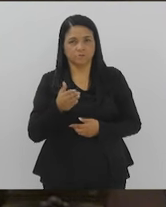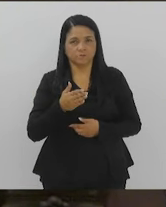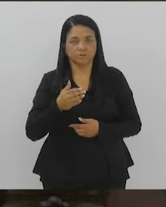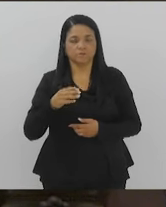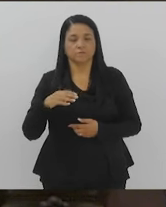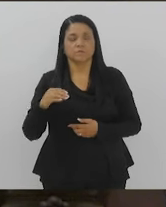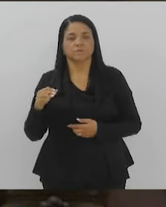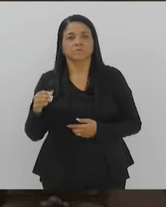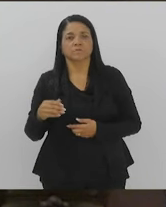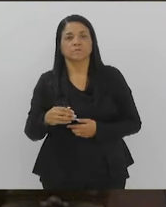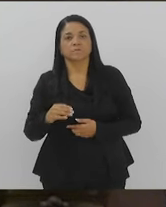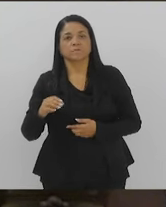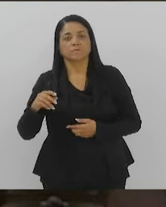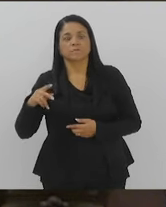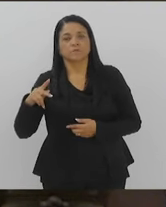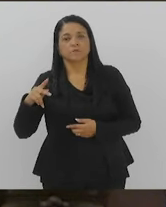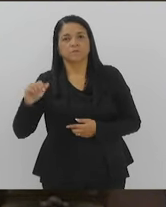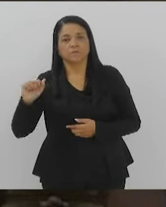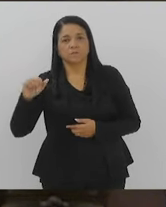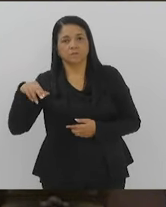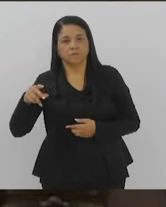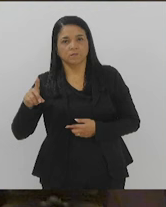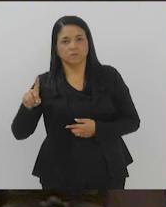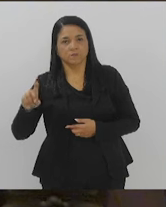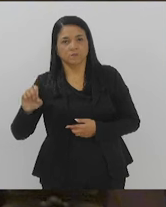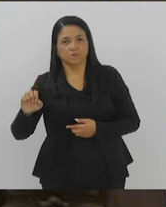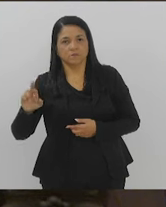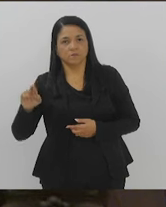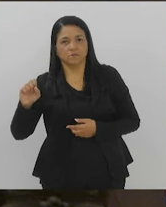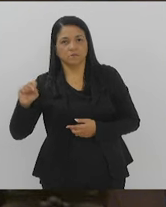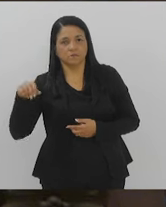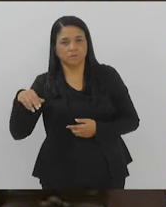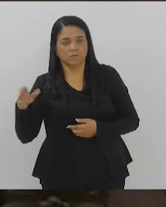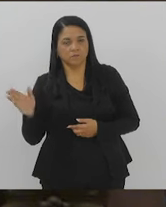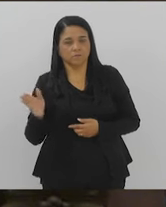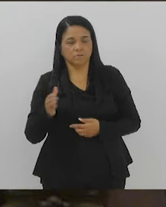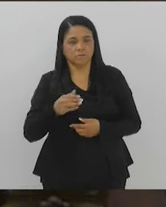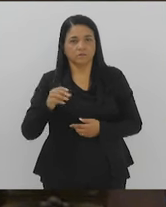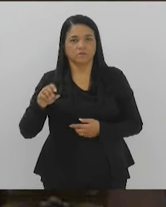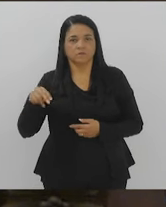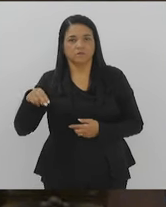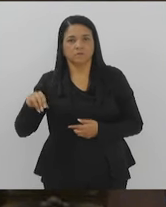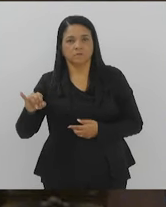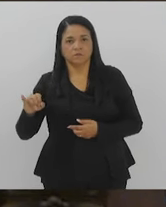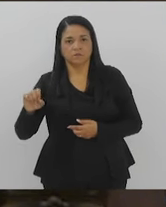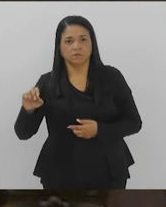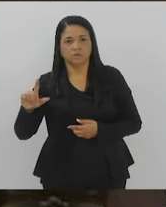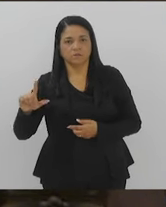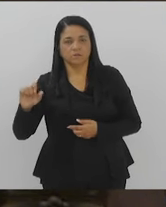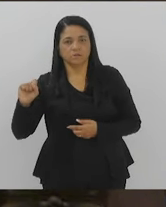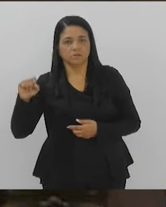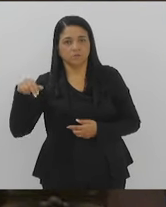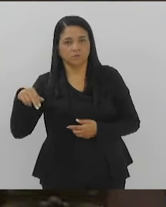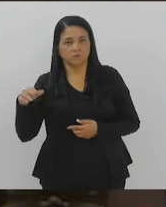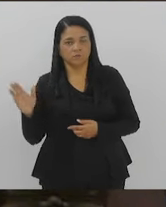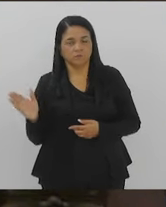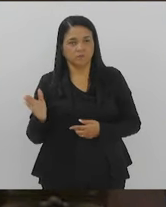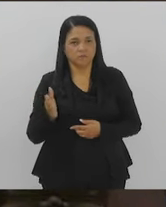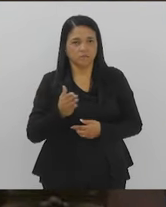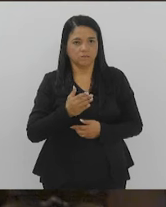Gama, o pastor Anderson Pereira, pastor Nilson Alves Filho,